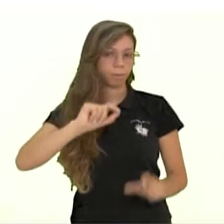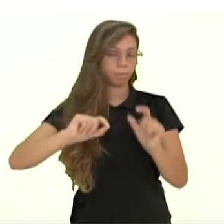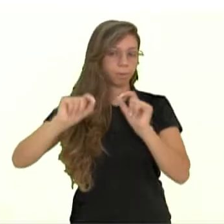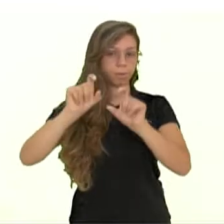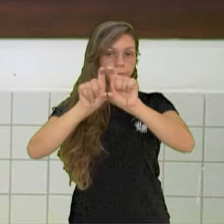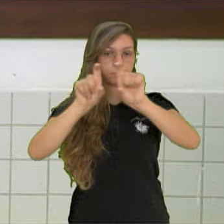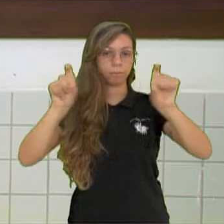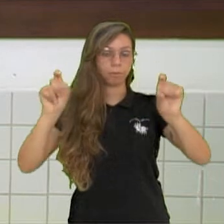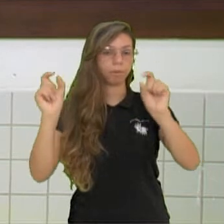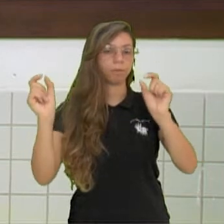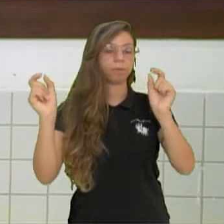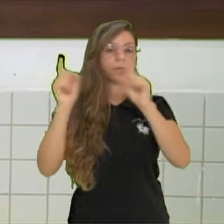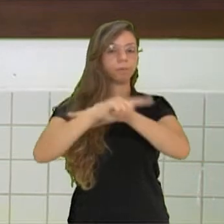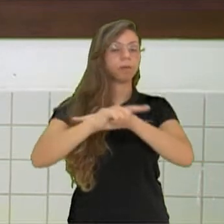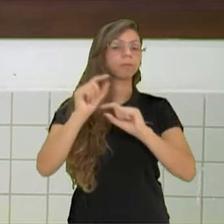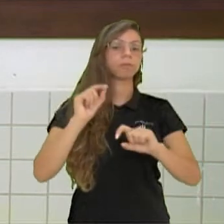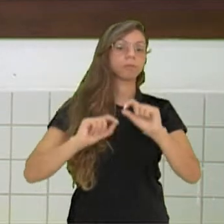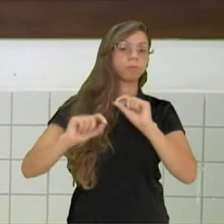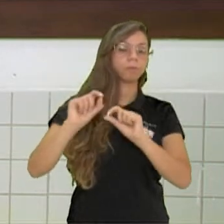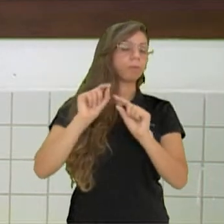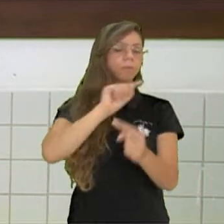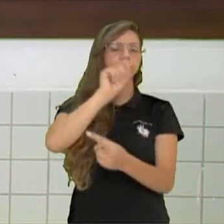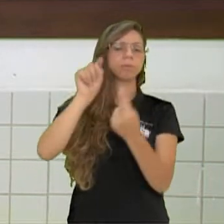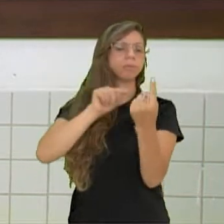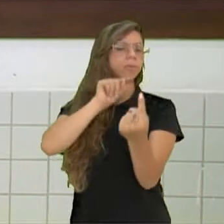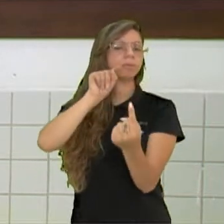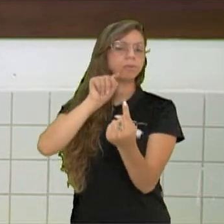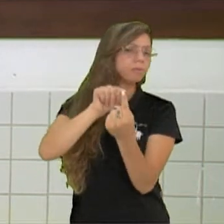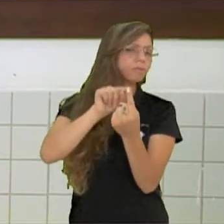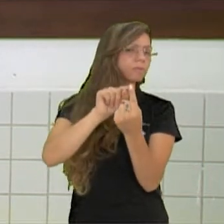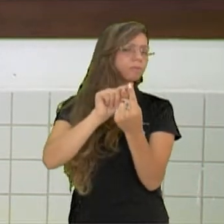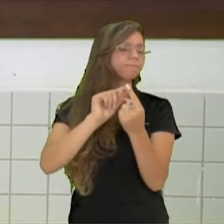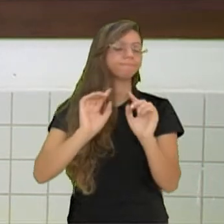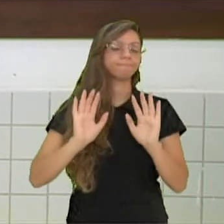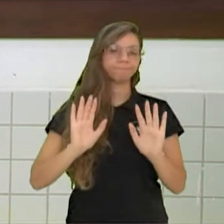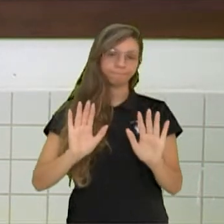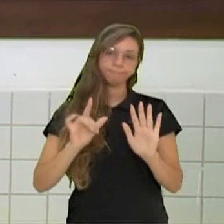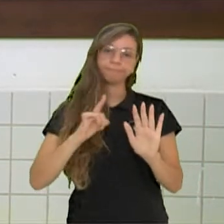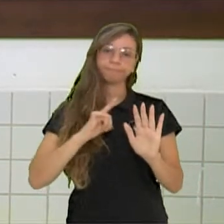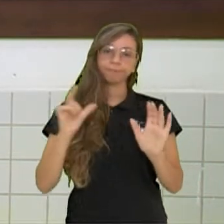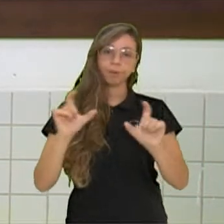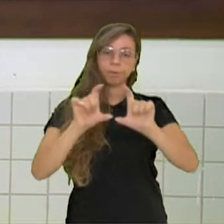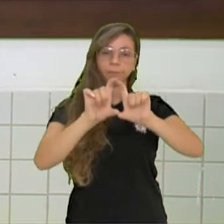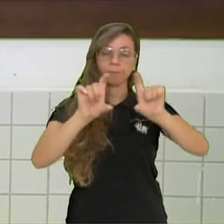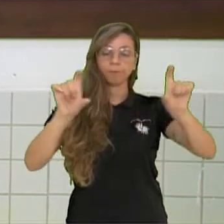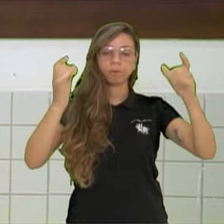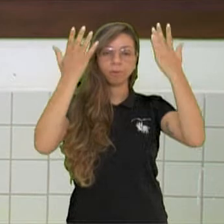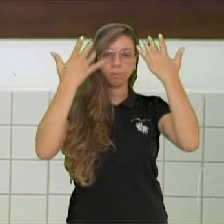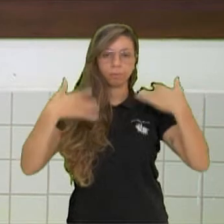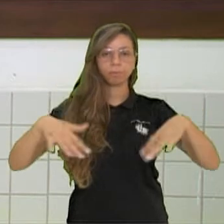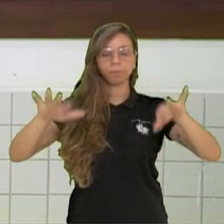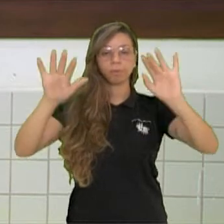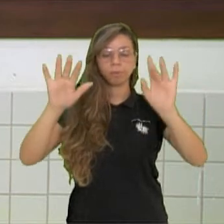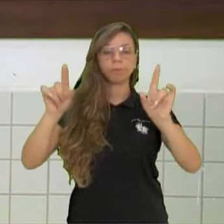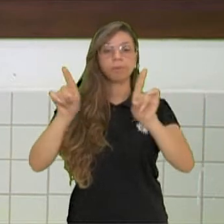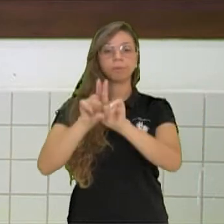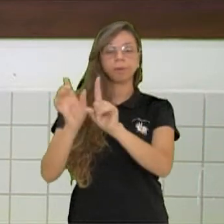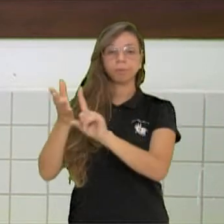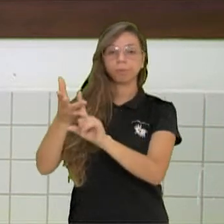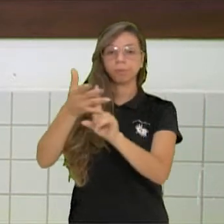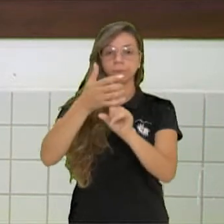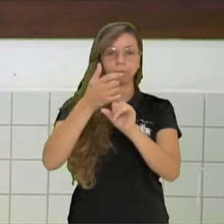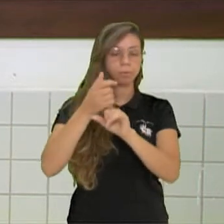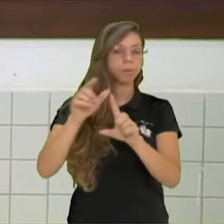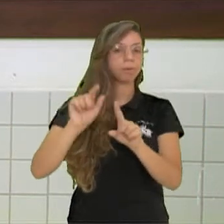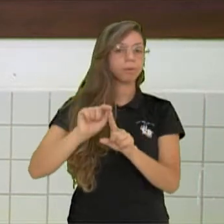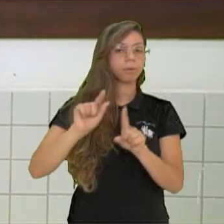inversa. Qual que é o objetivo da função inversa? Nós temos uma função natural, um domínio, e